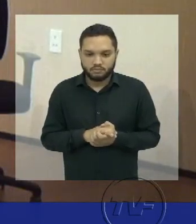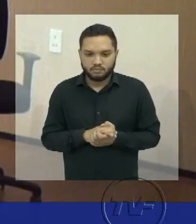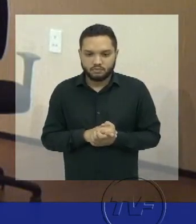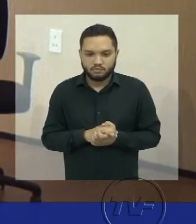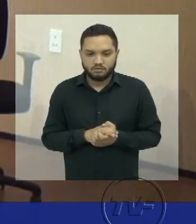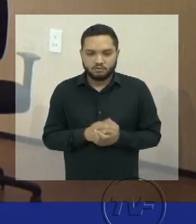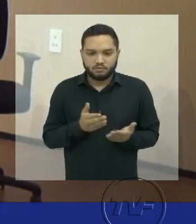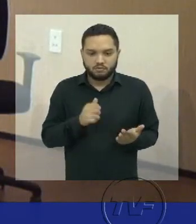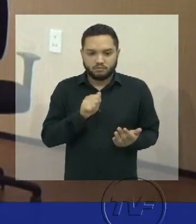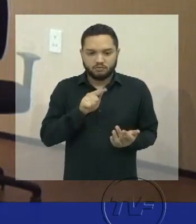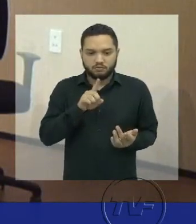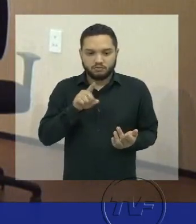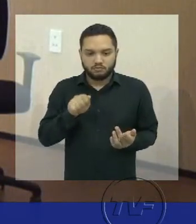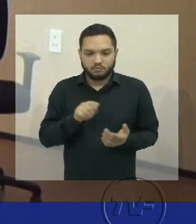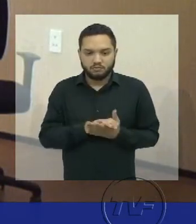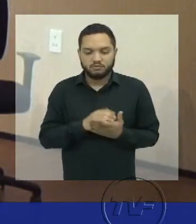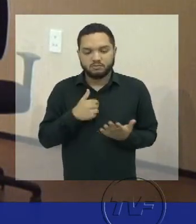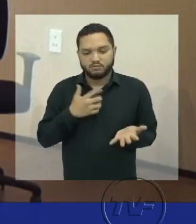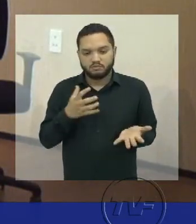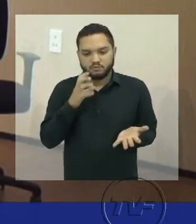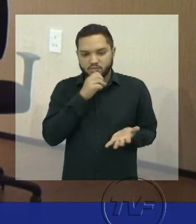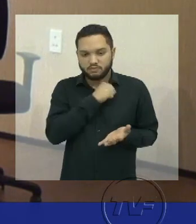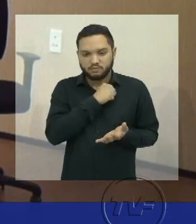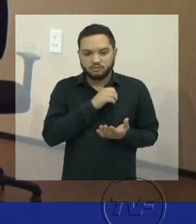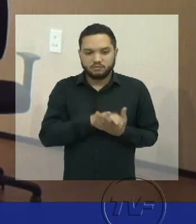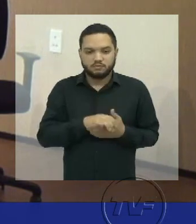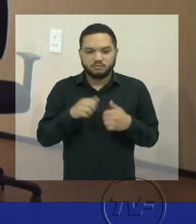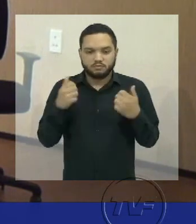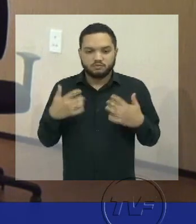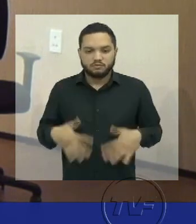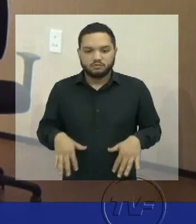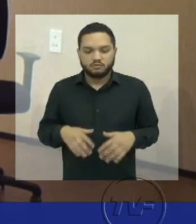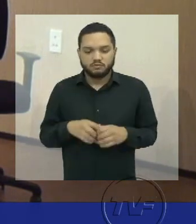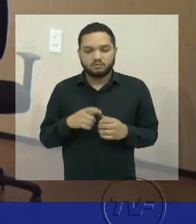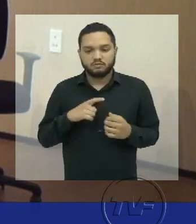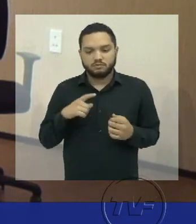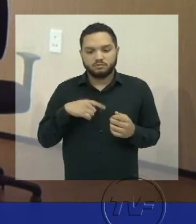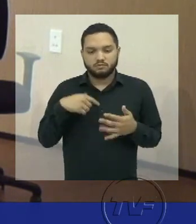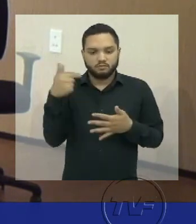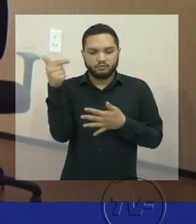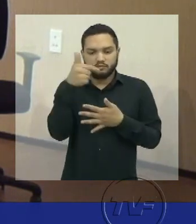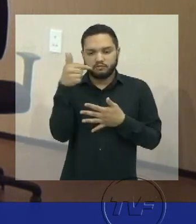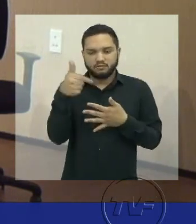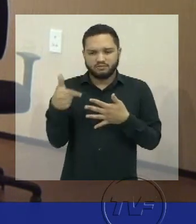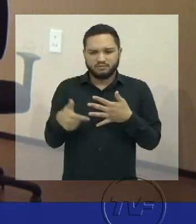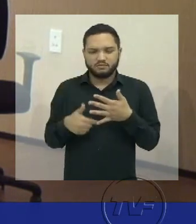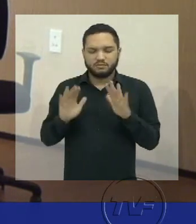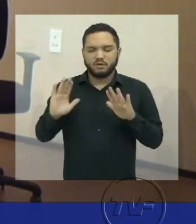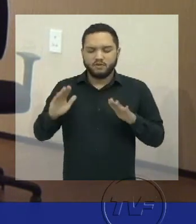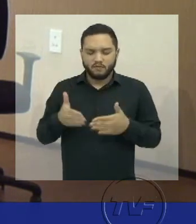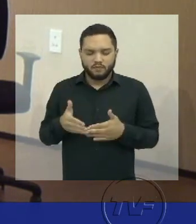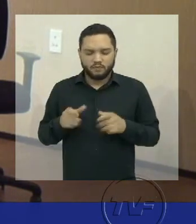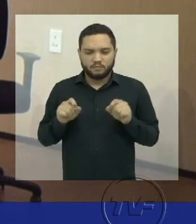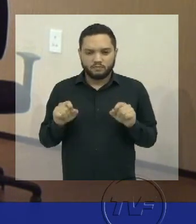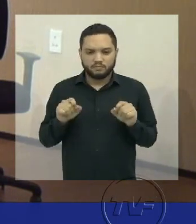Doutora Águeda, por favor. Bem rapidamente aqui, acho que várias das questões são mais direcionadas à